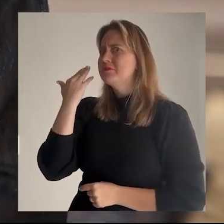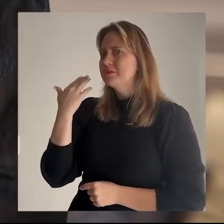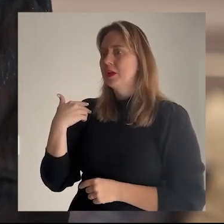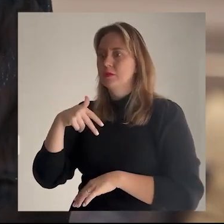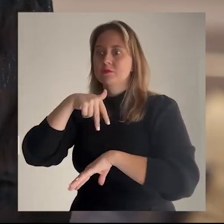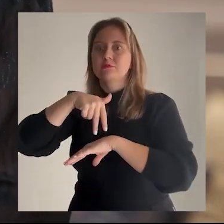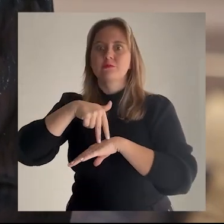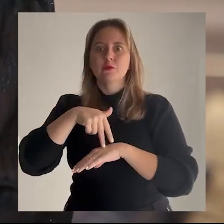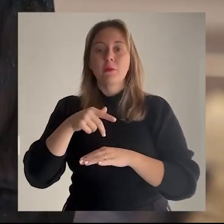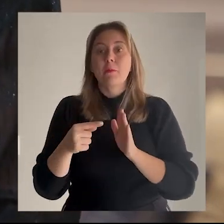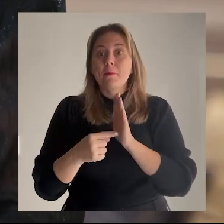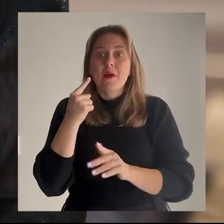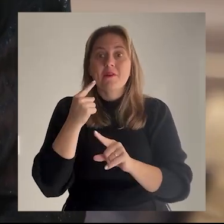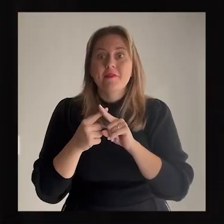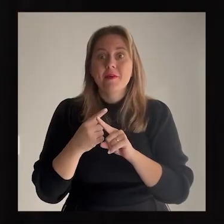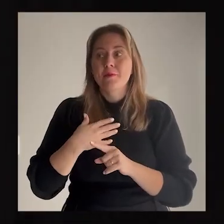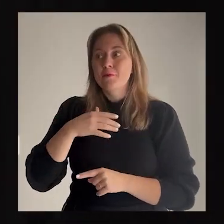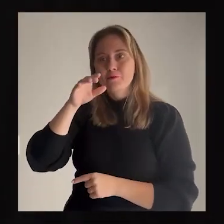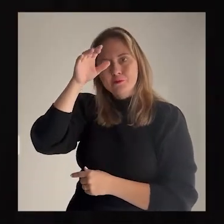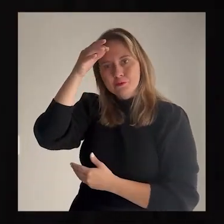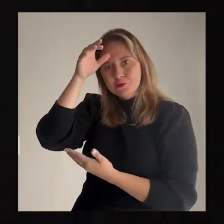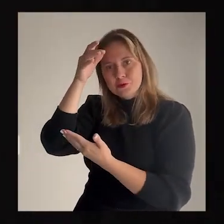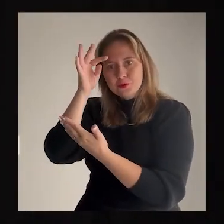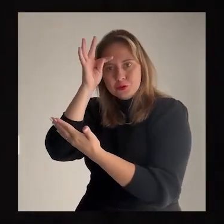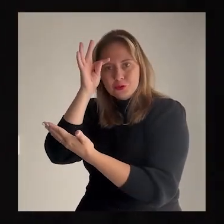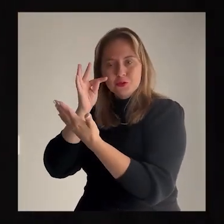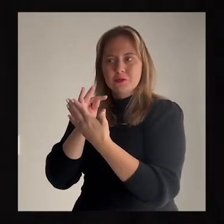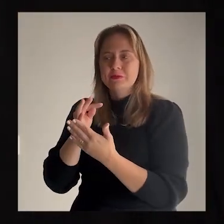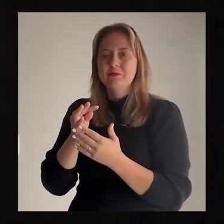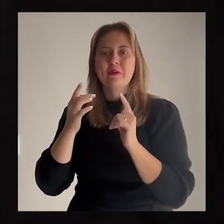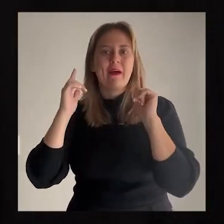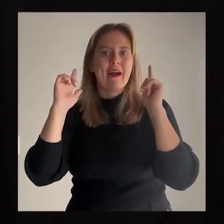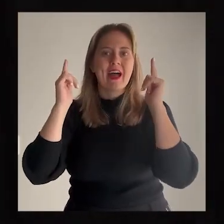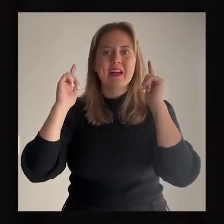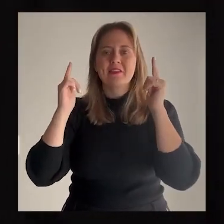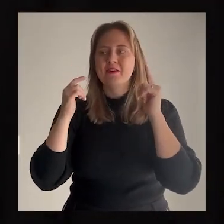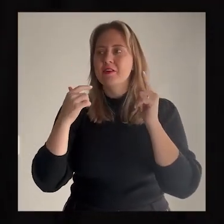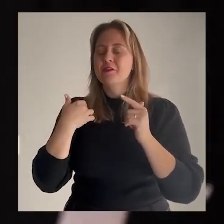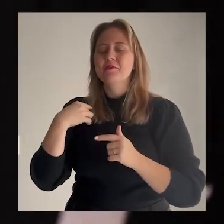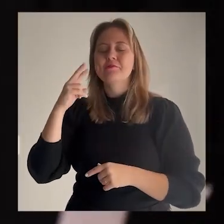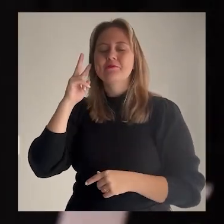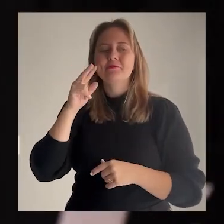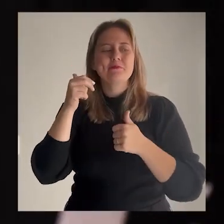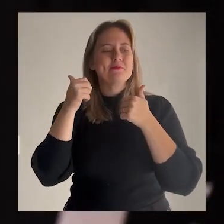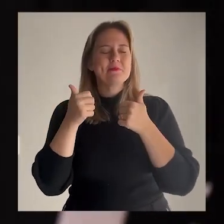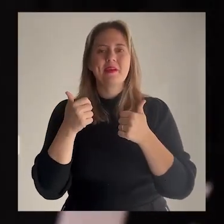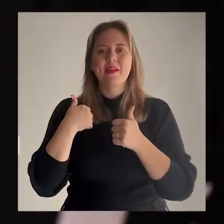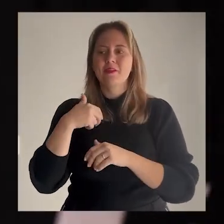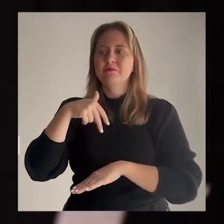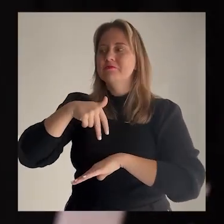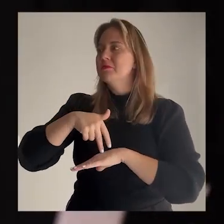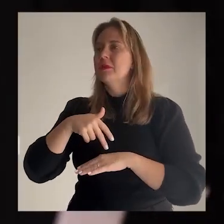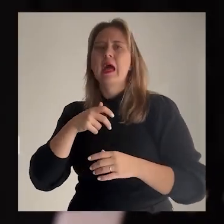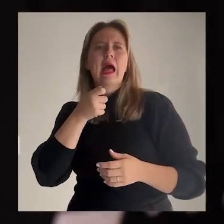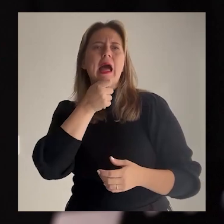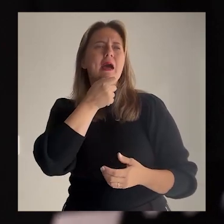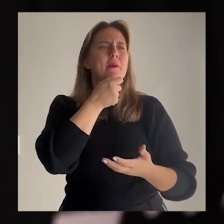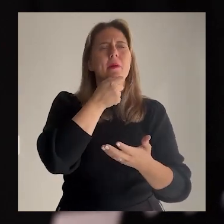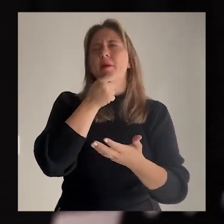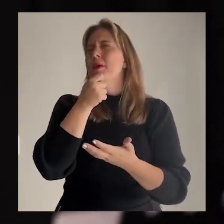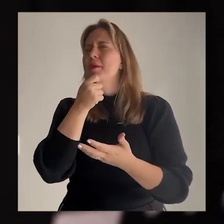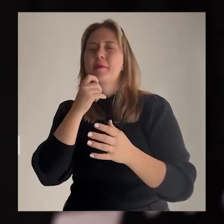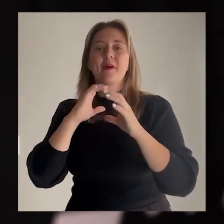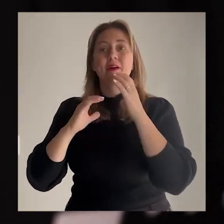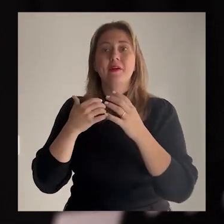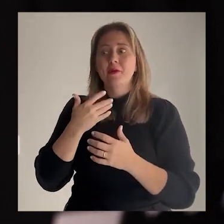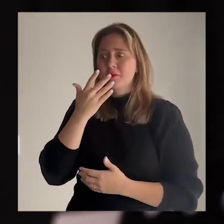palco pela primeira vez com meu tio, num carnaval. Foi muito bacana, isso eu me lembro bem. Eu em cima do palco com ele, cantando e ele me dando o microfone. Eu